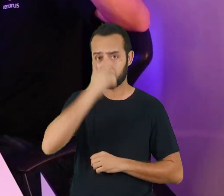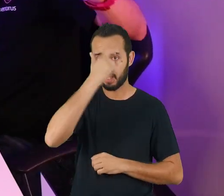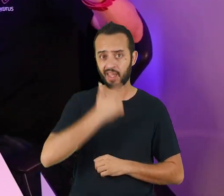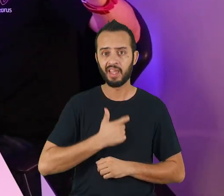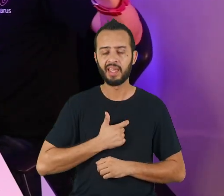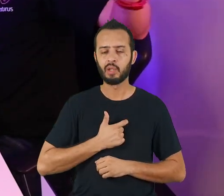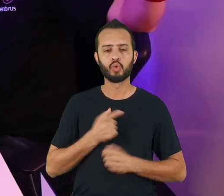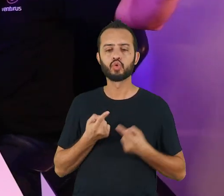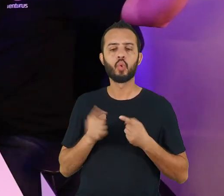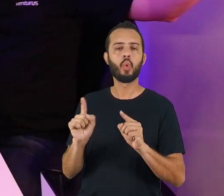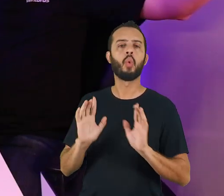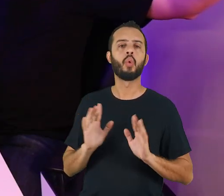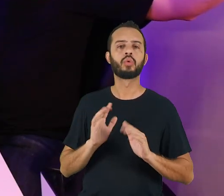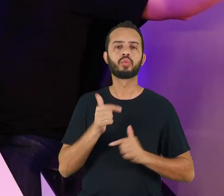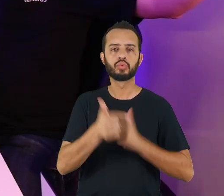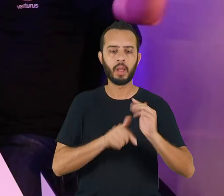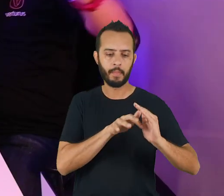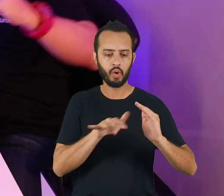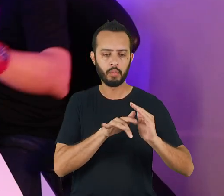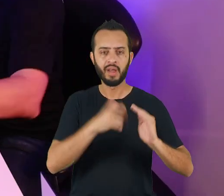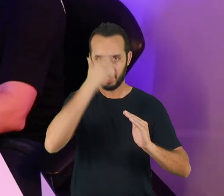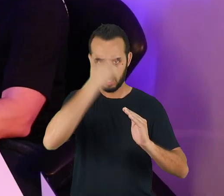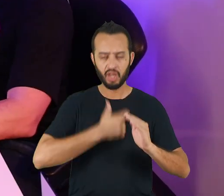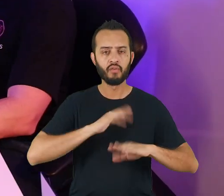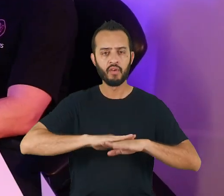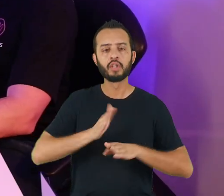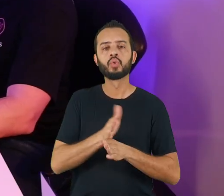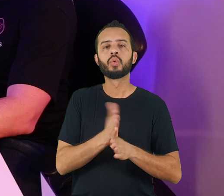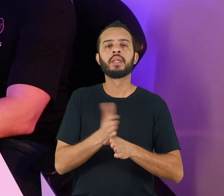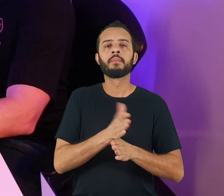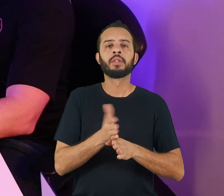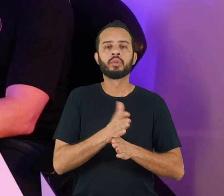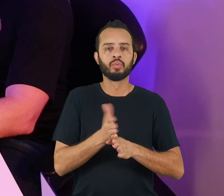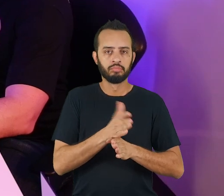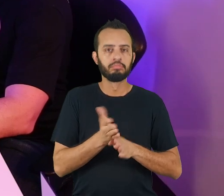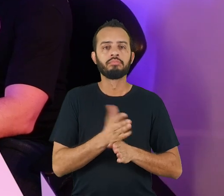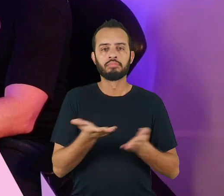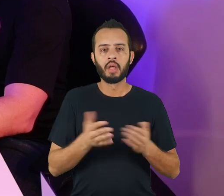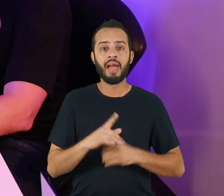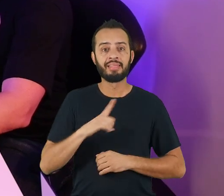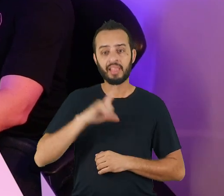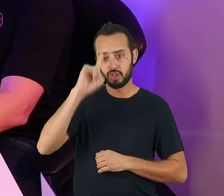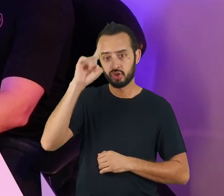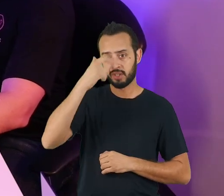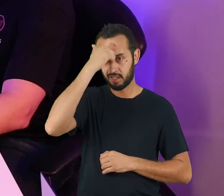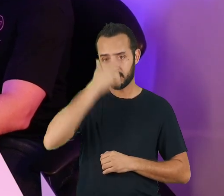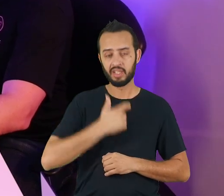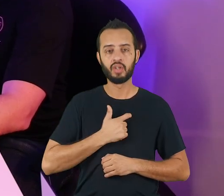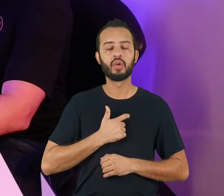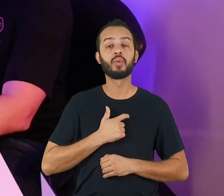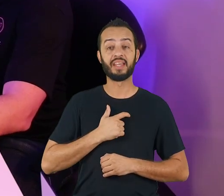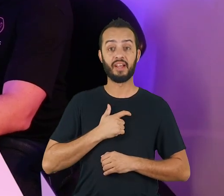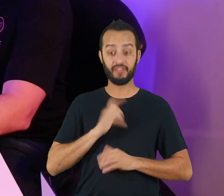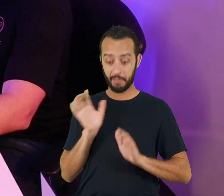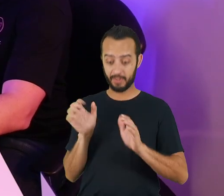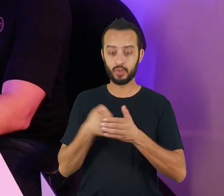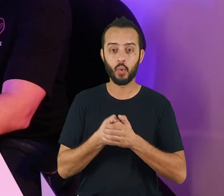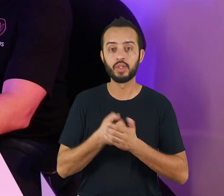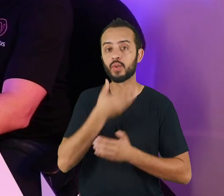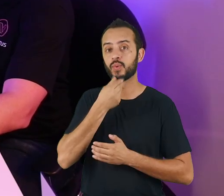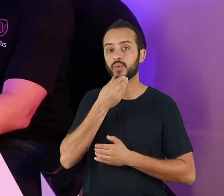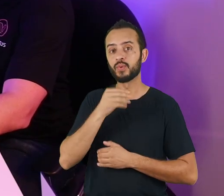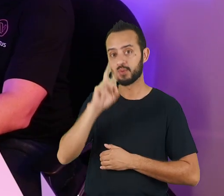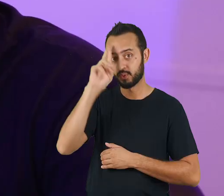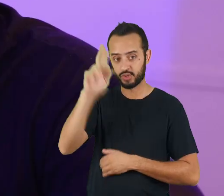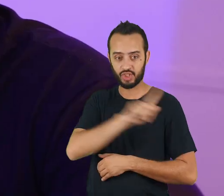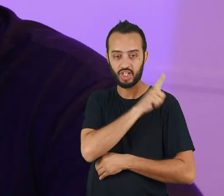sou contra o trabalho remoto eu faço híbrido é eu também eu acho muito bom tem dia que eu quero me esconder do Rubinho que senão ele fica mandando